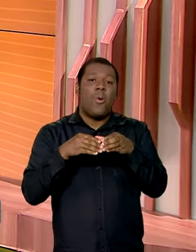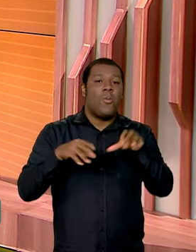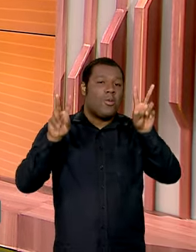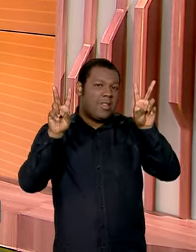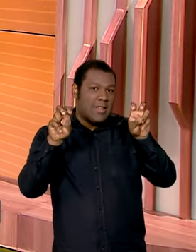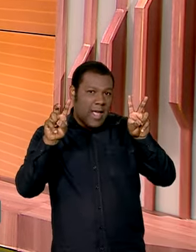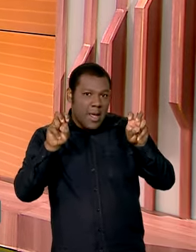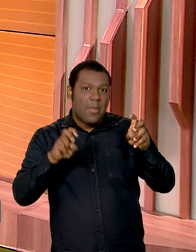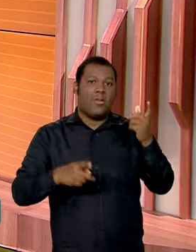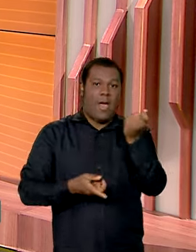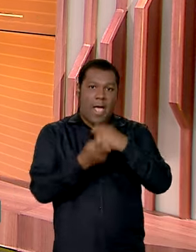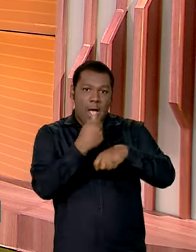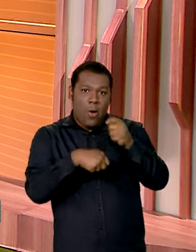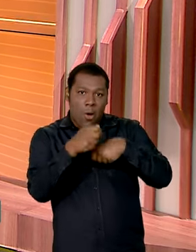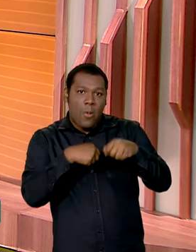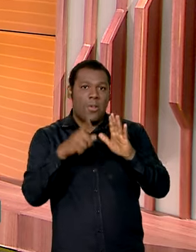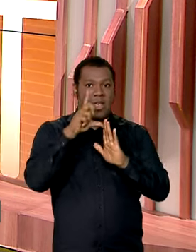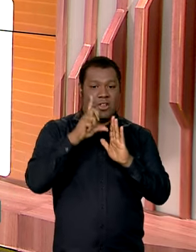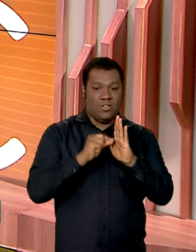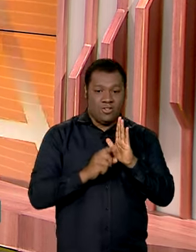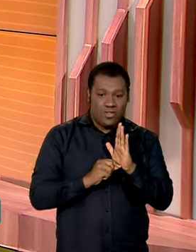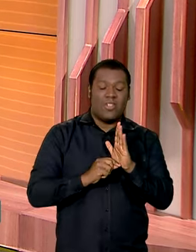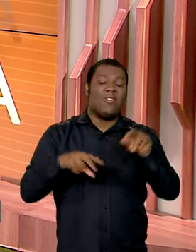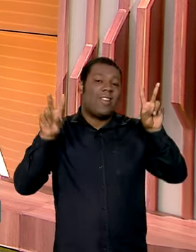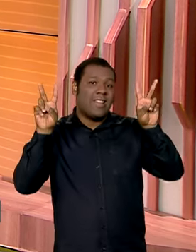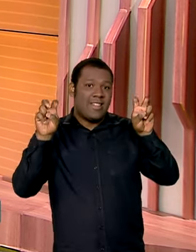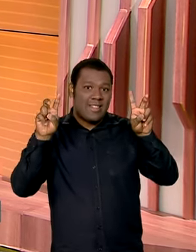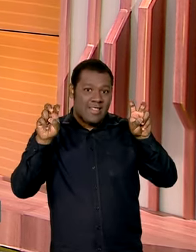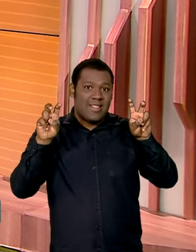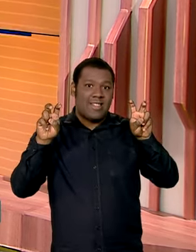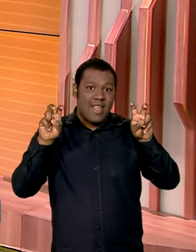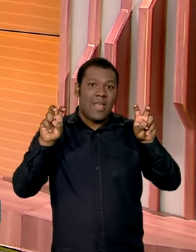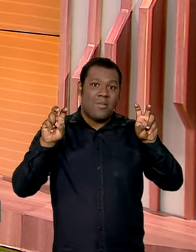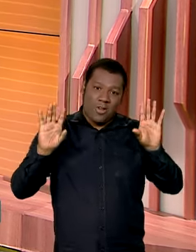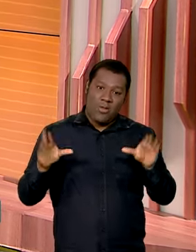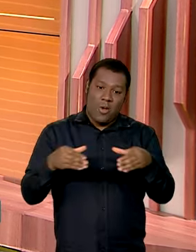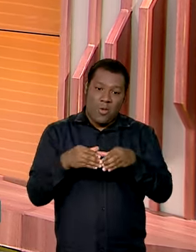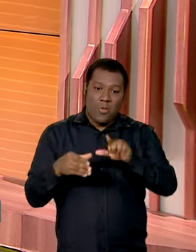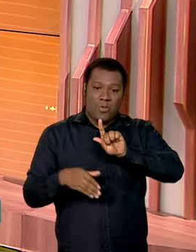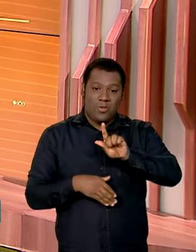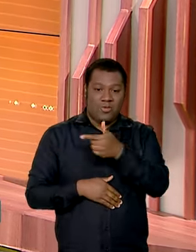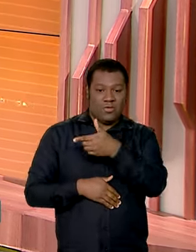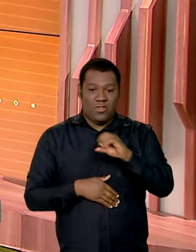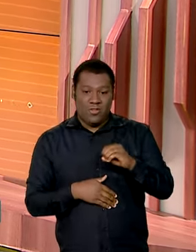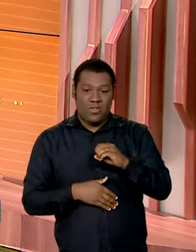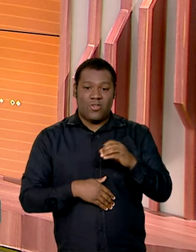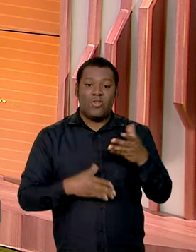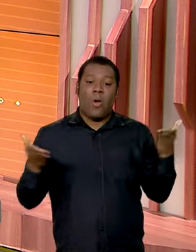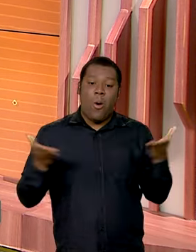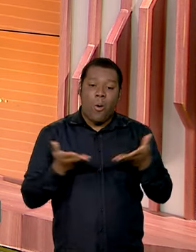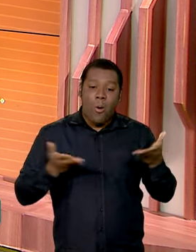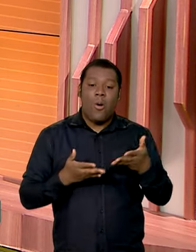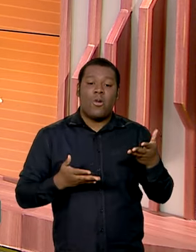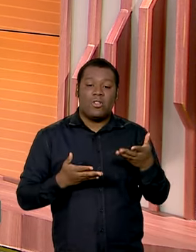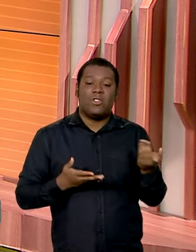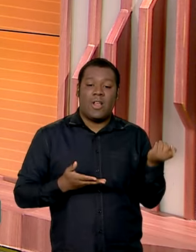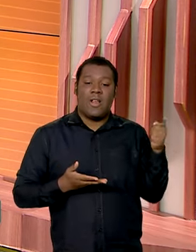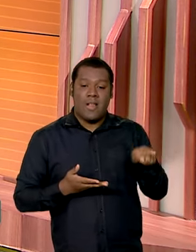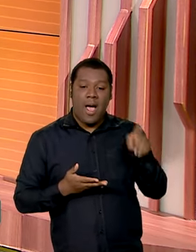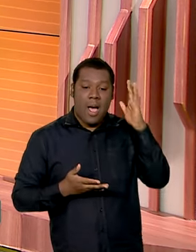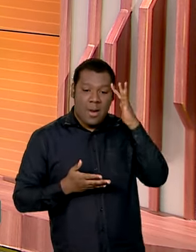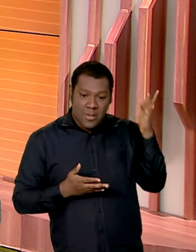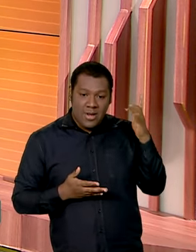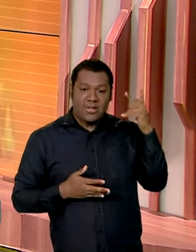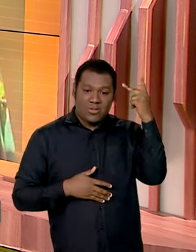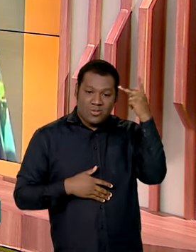Digital e é tema de um evento paralelo do G20 que ocorre hoje e amanhã em São Paulo. Quem conversa com a